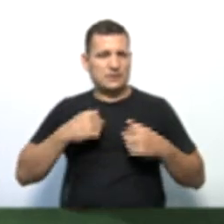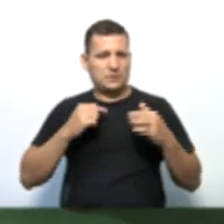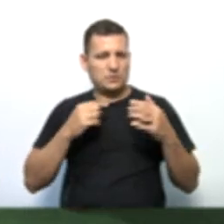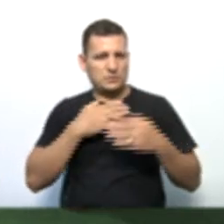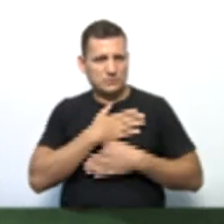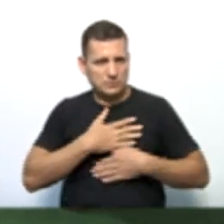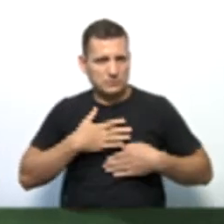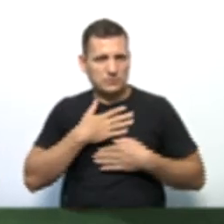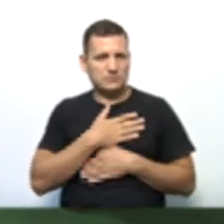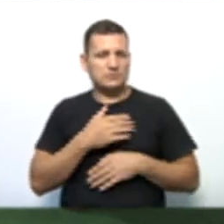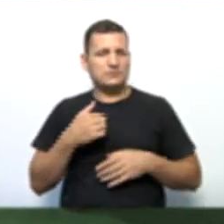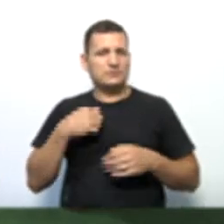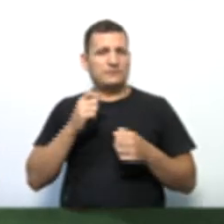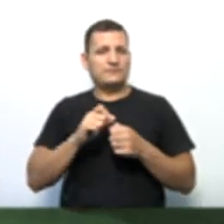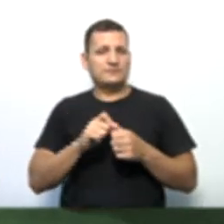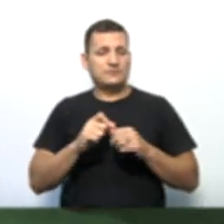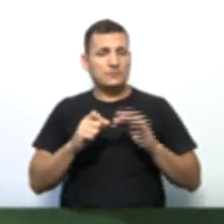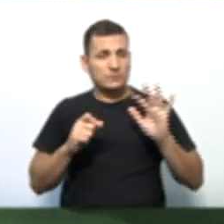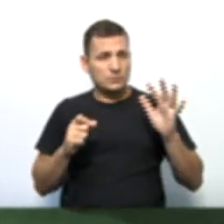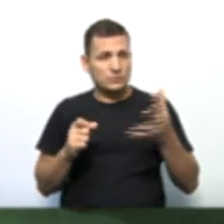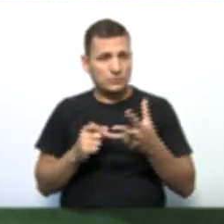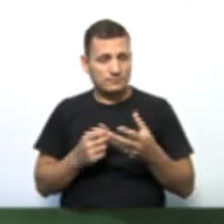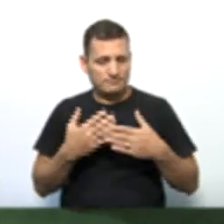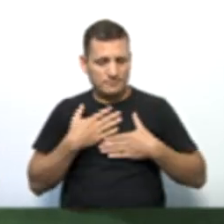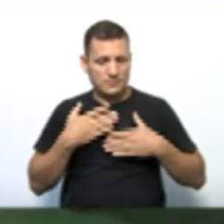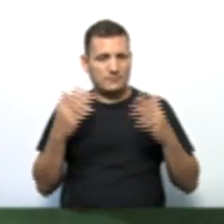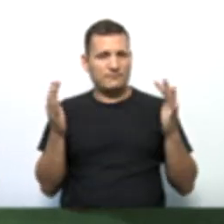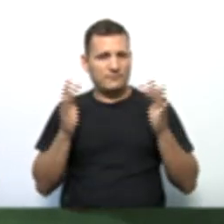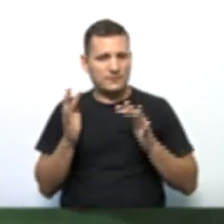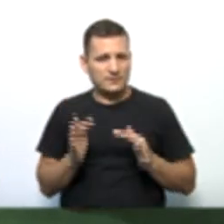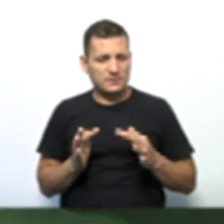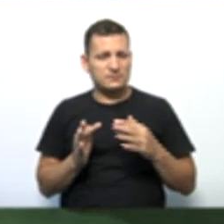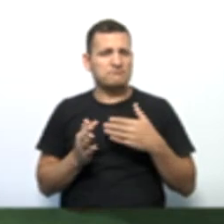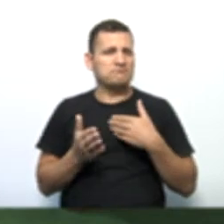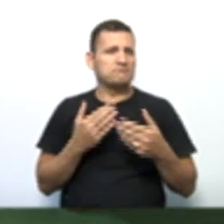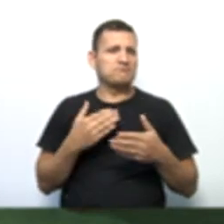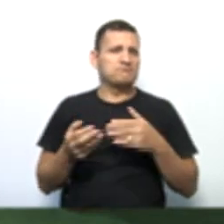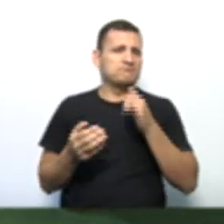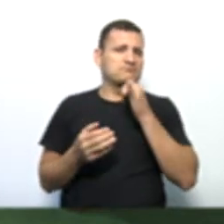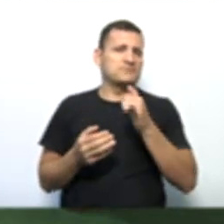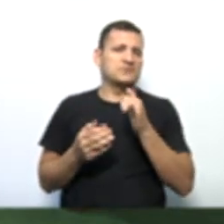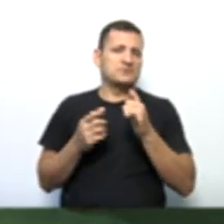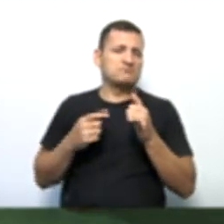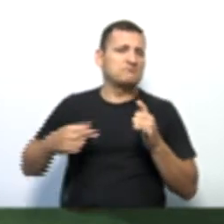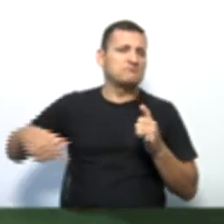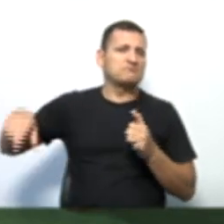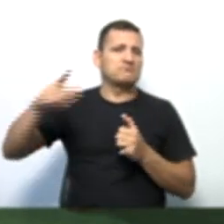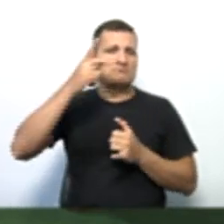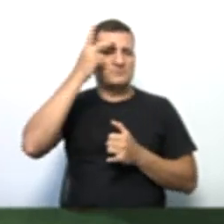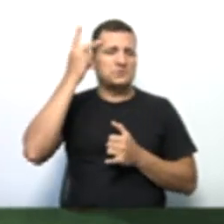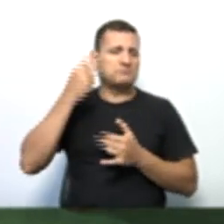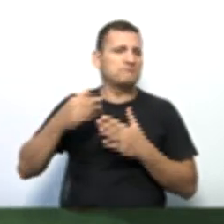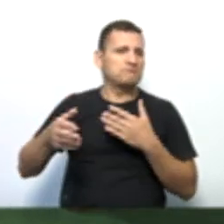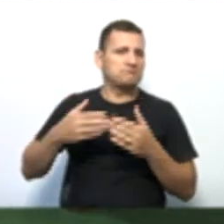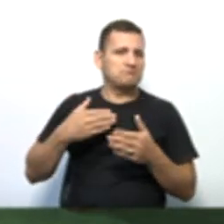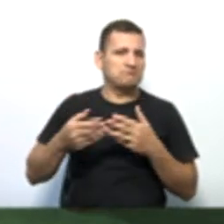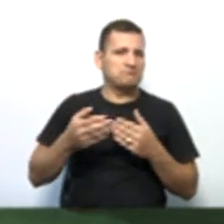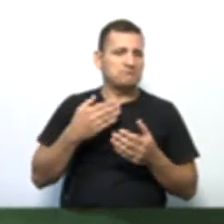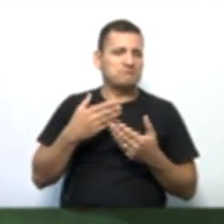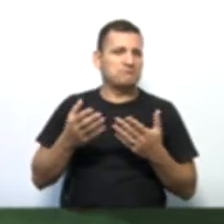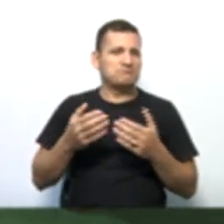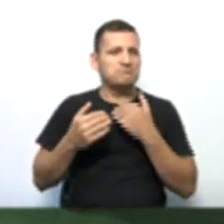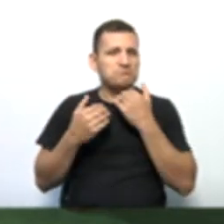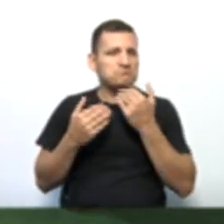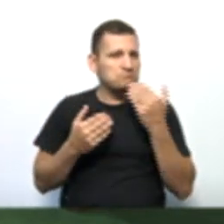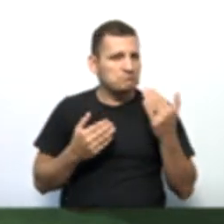tenho que fazer tudo para atender ao que vai me deixar feliz, independente de quem está à minha volta e tal, né? Será que é por